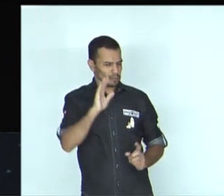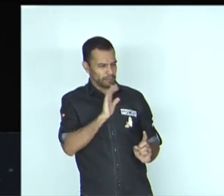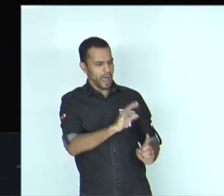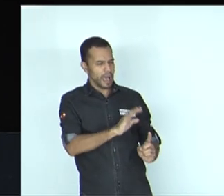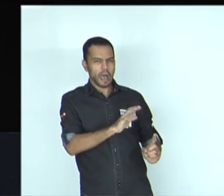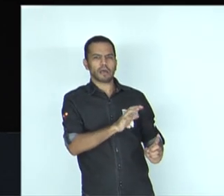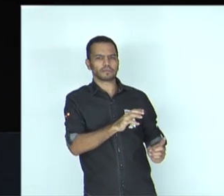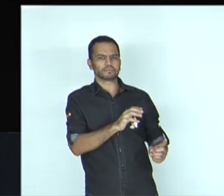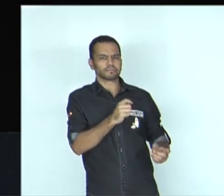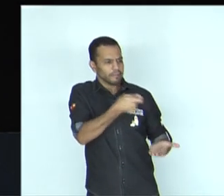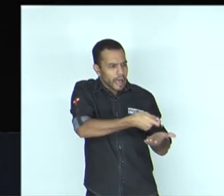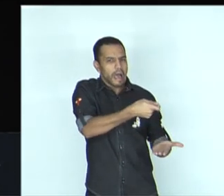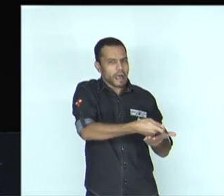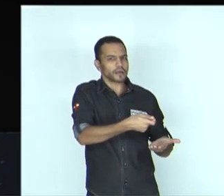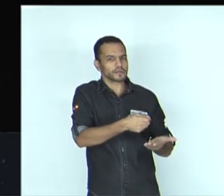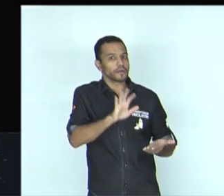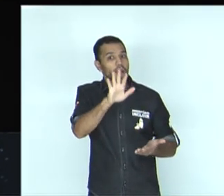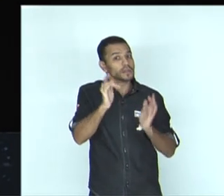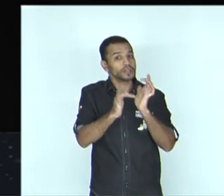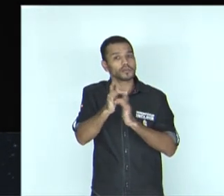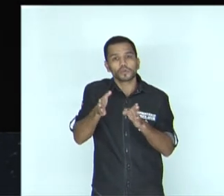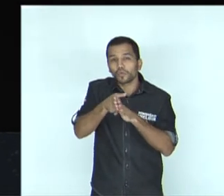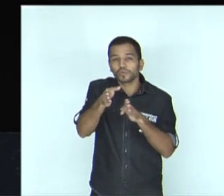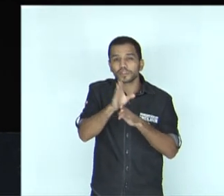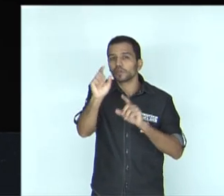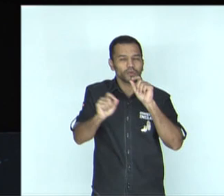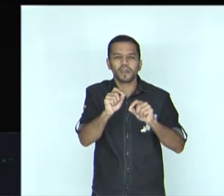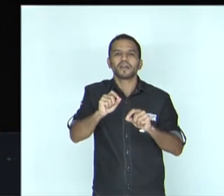dizendo, é possível. Pastor,